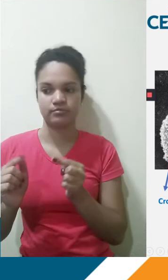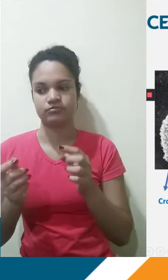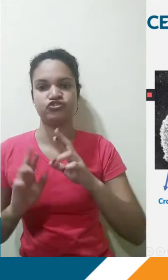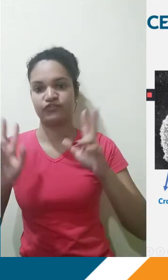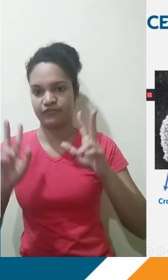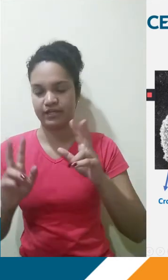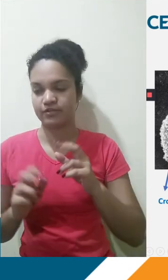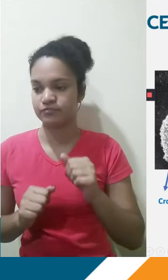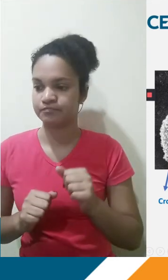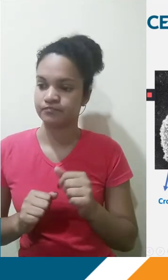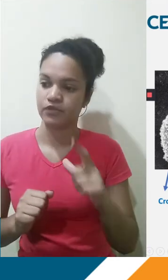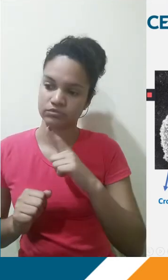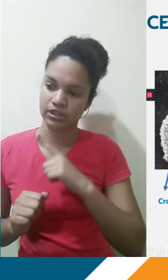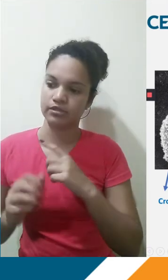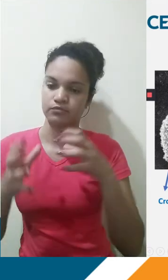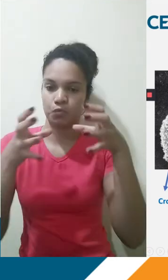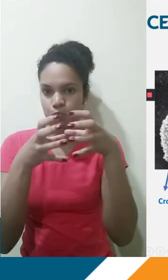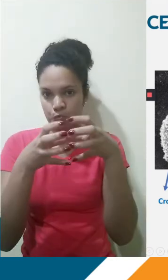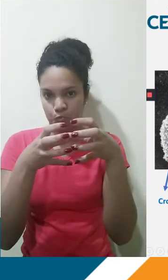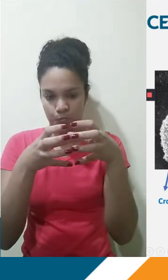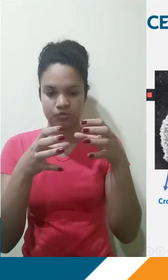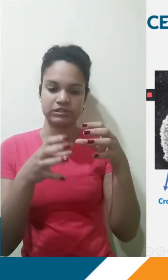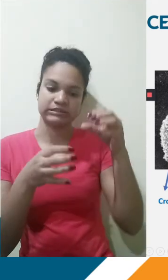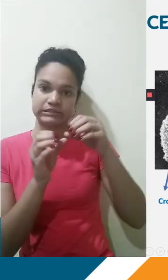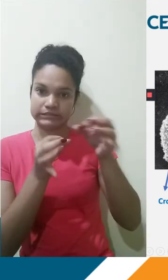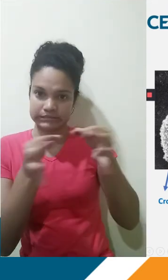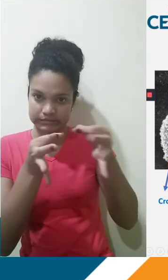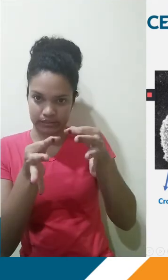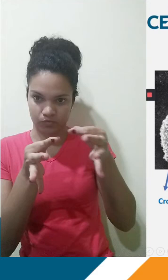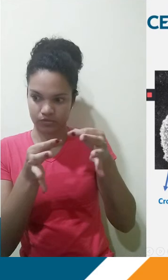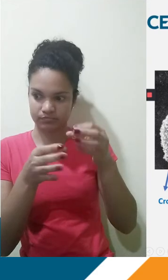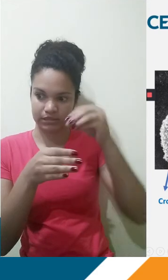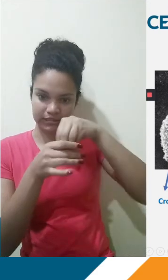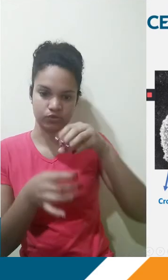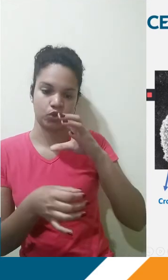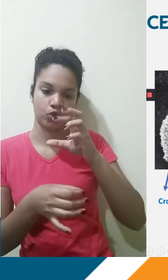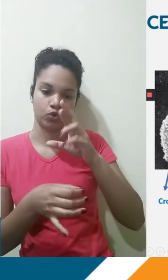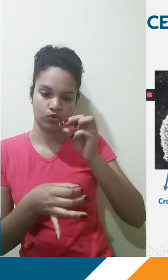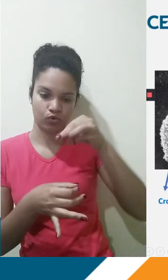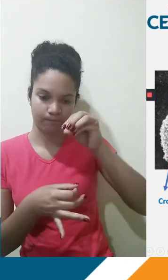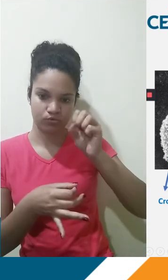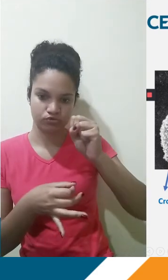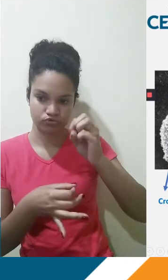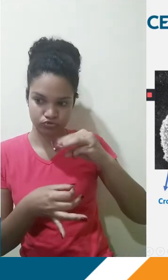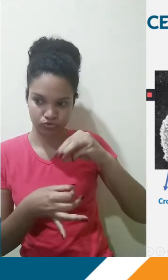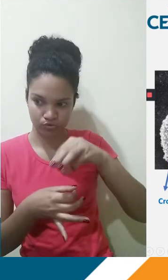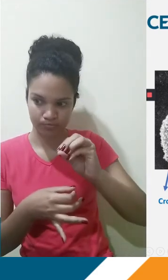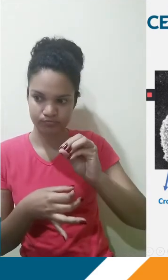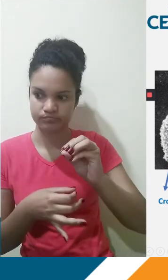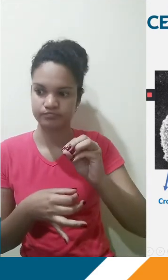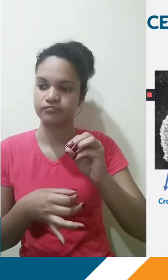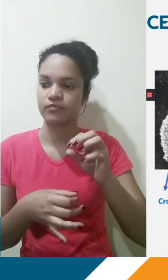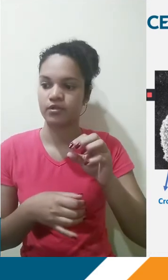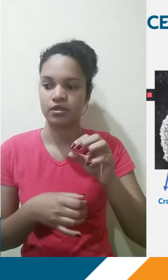isso. Olha, o conjunto de cromossomos no núcleo de uma célula, pronto numa divisão celular,